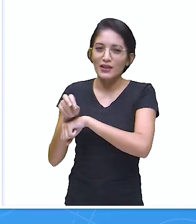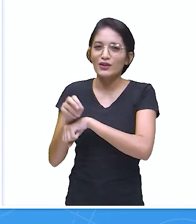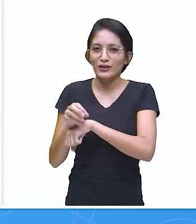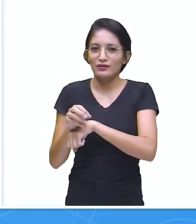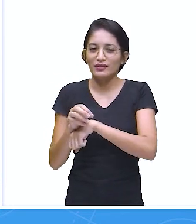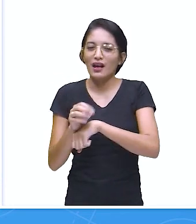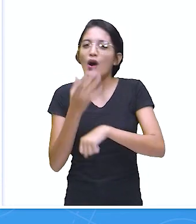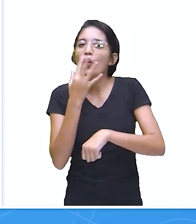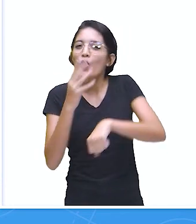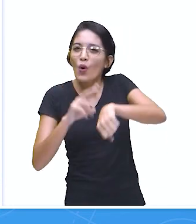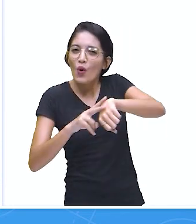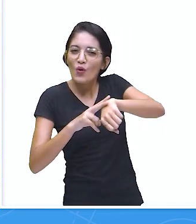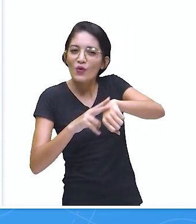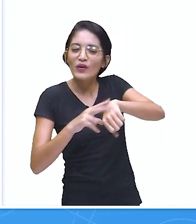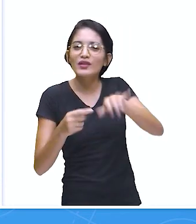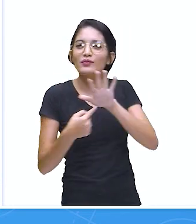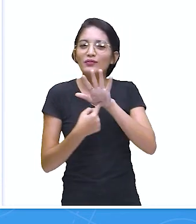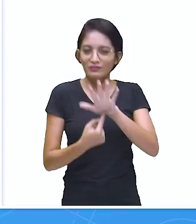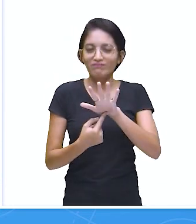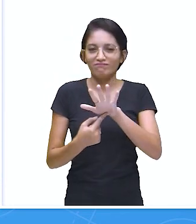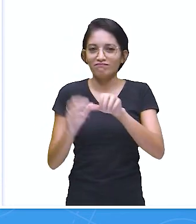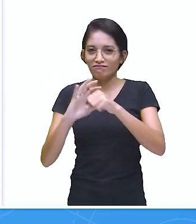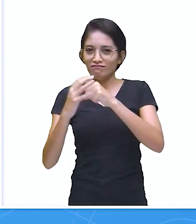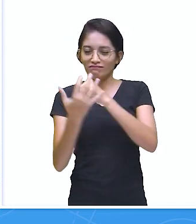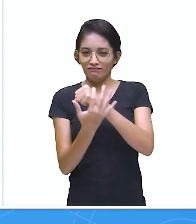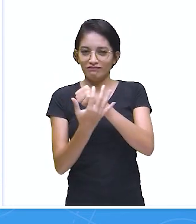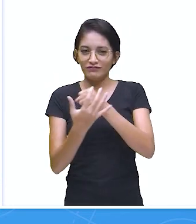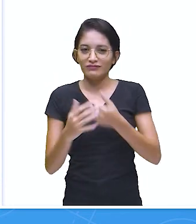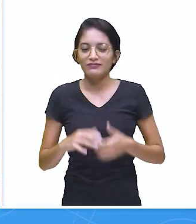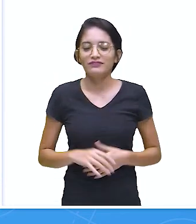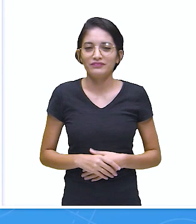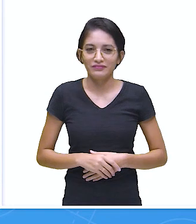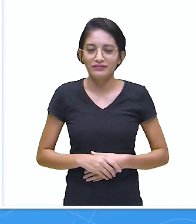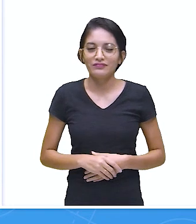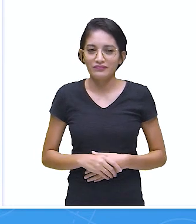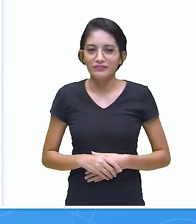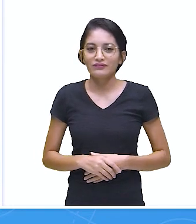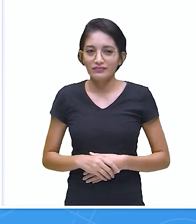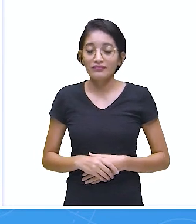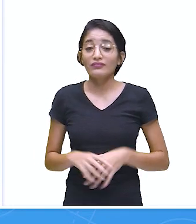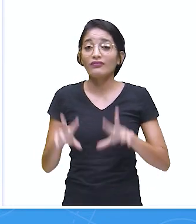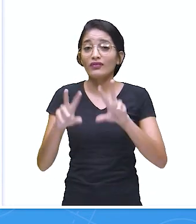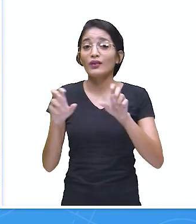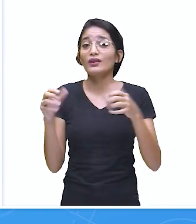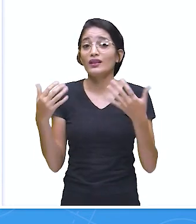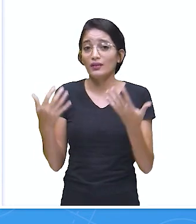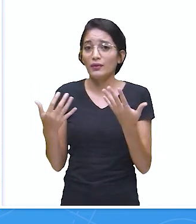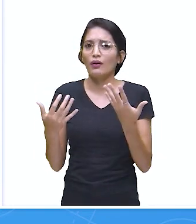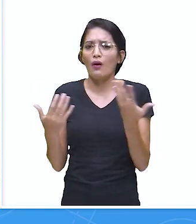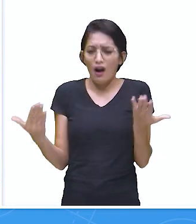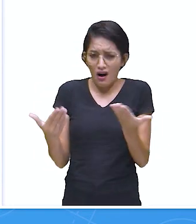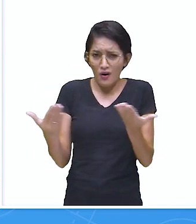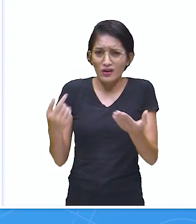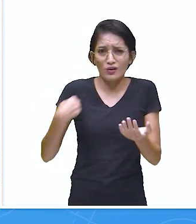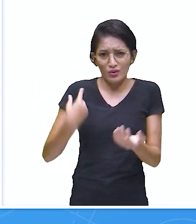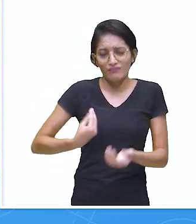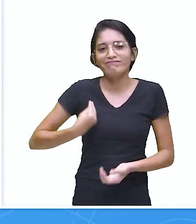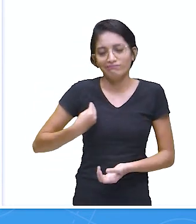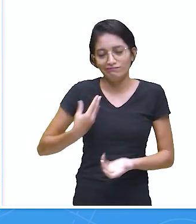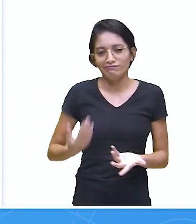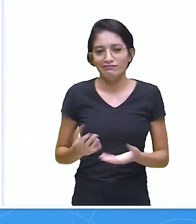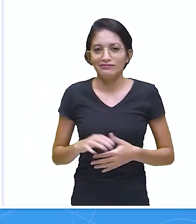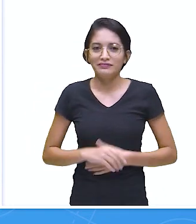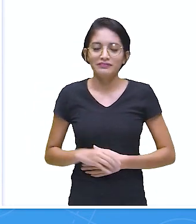vírus aqui indicando uma crítica, né? Uma crítica a respeito da situação que nós vivemos. Muito bem,